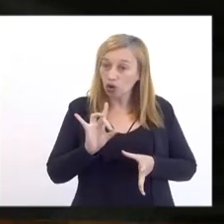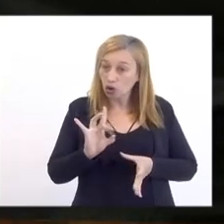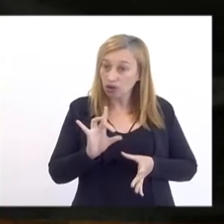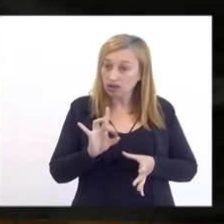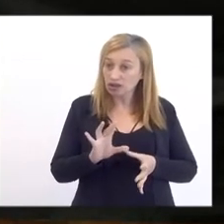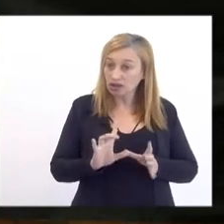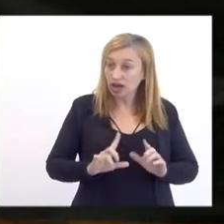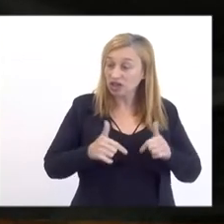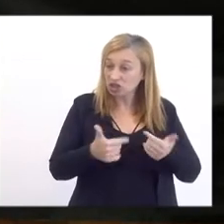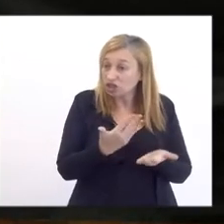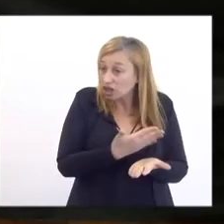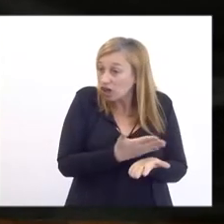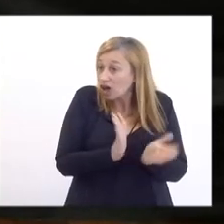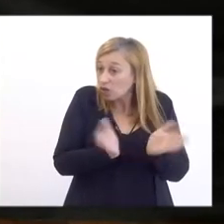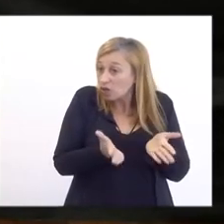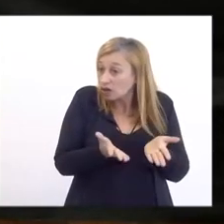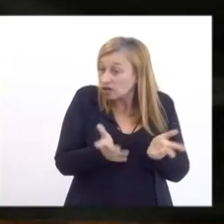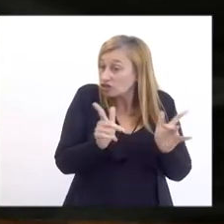do regimento.